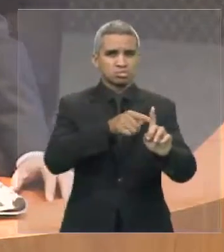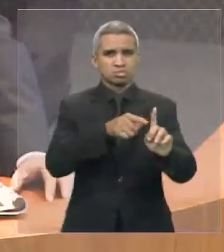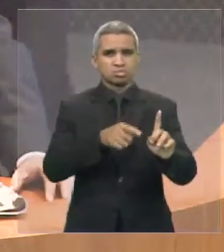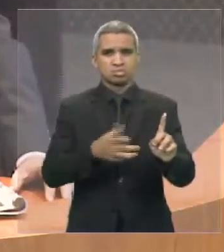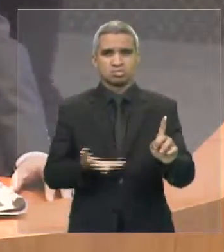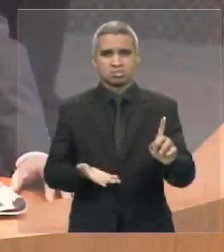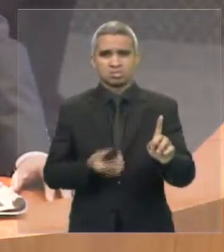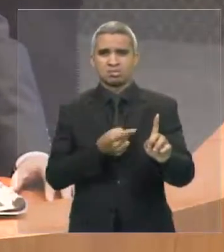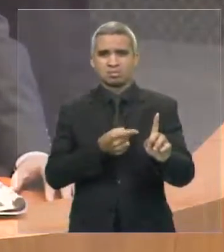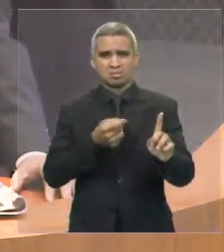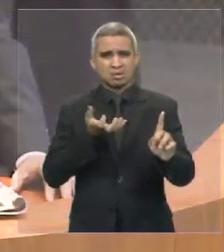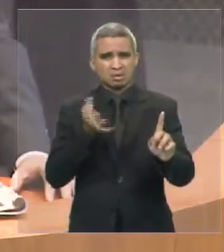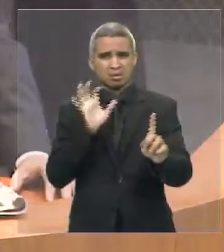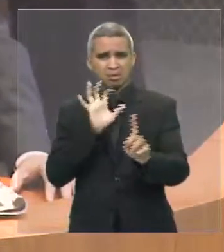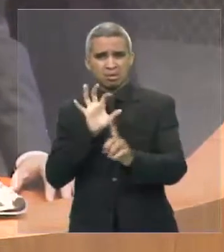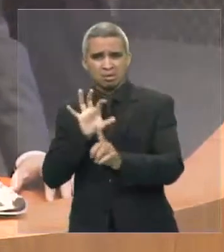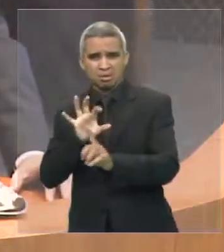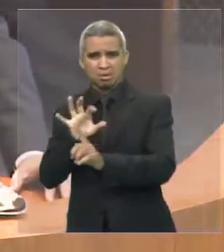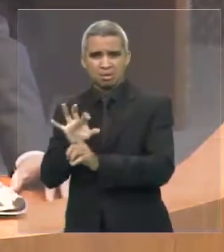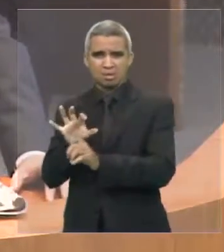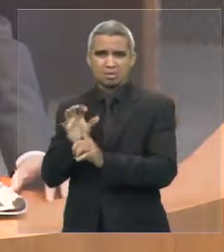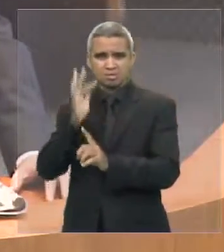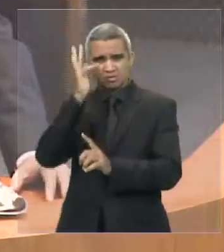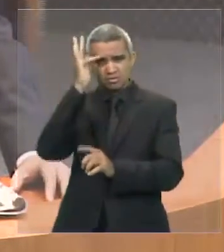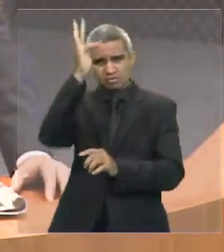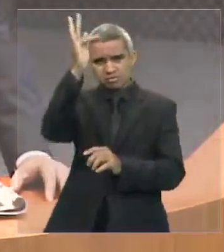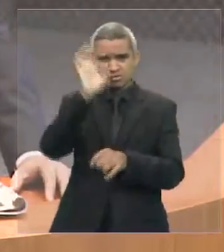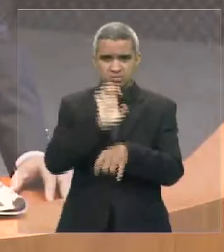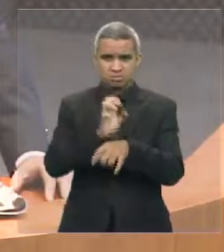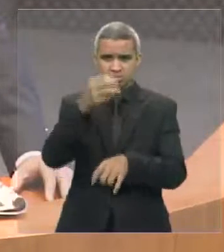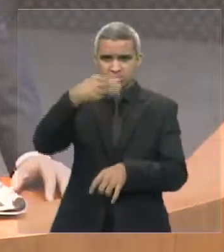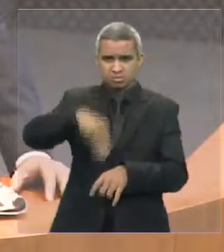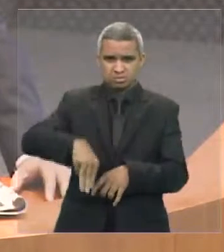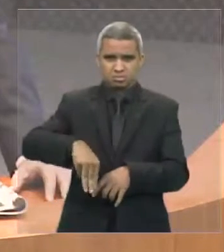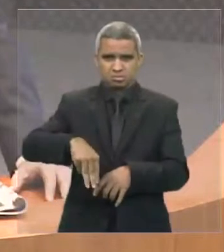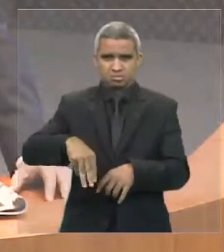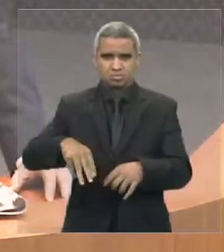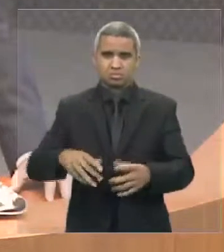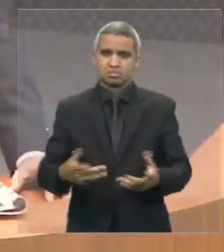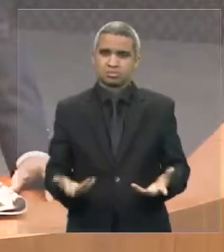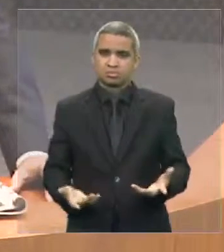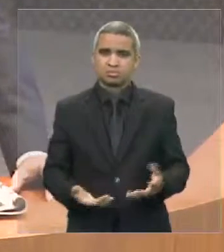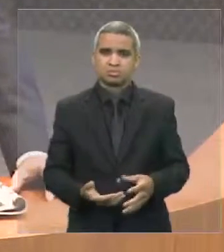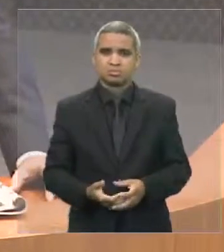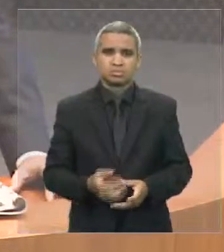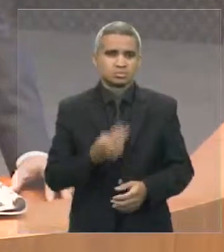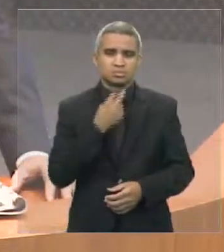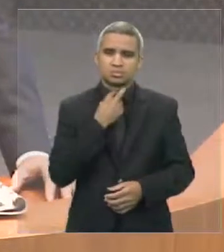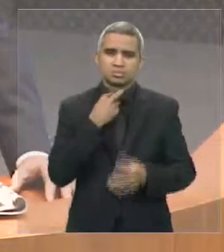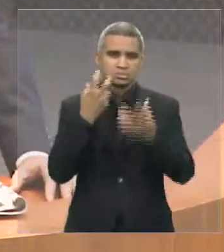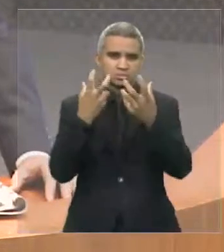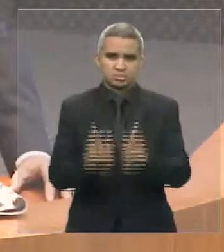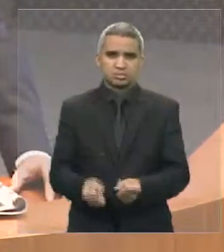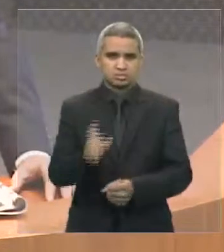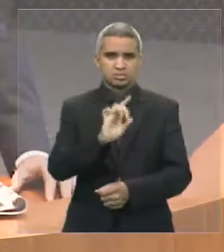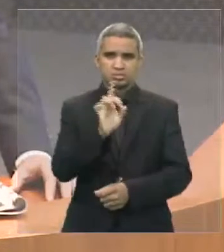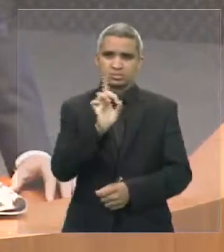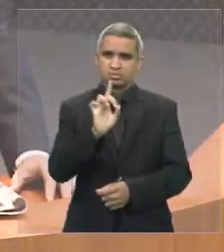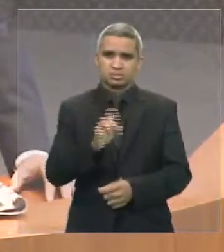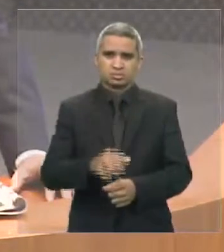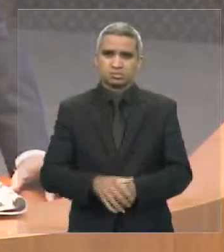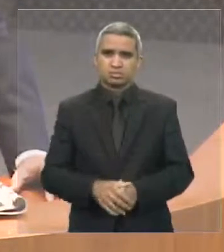venha contaminar os destinos do estado do Maranhão. Nós não podemos permitir isso. Nós temos que